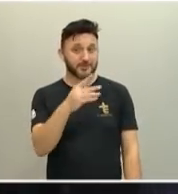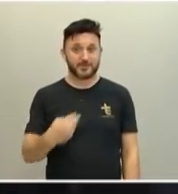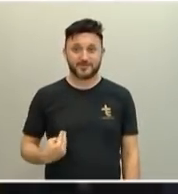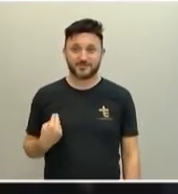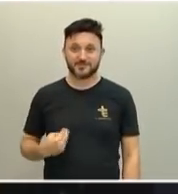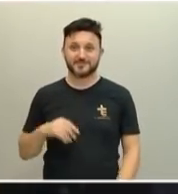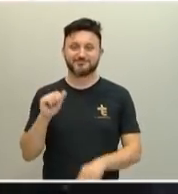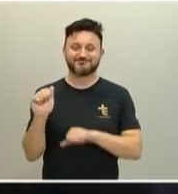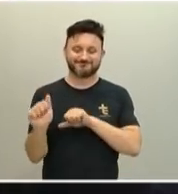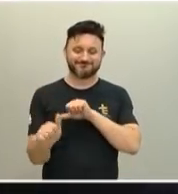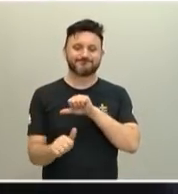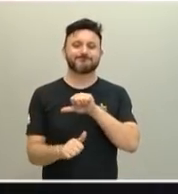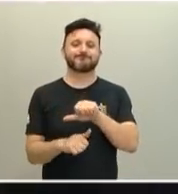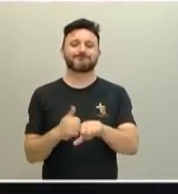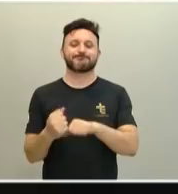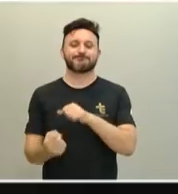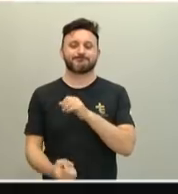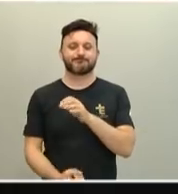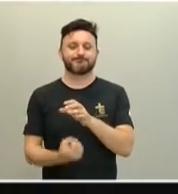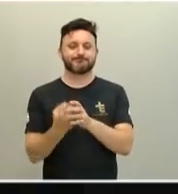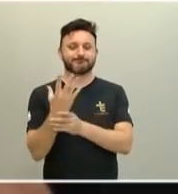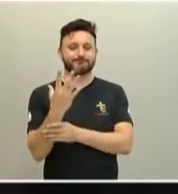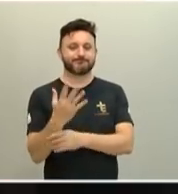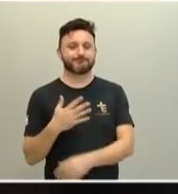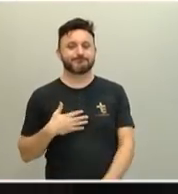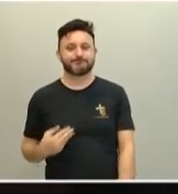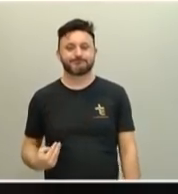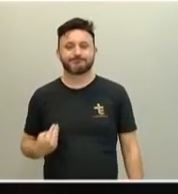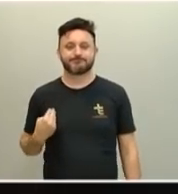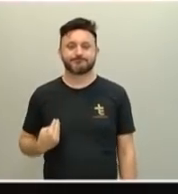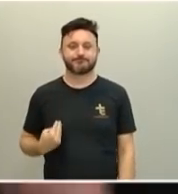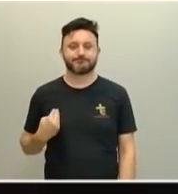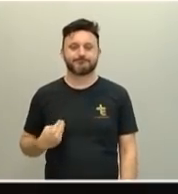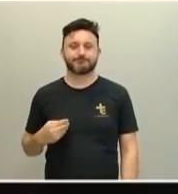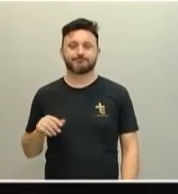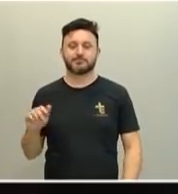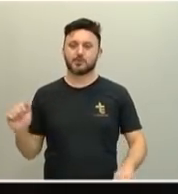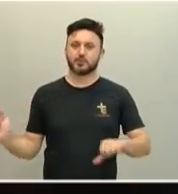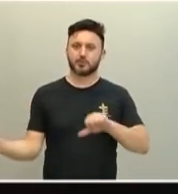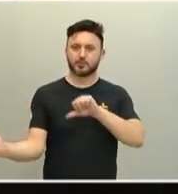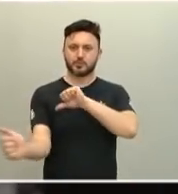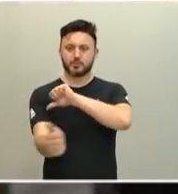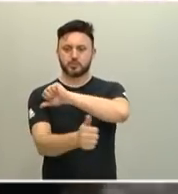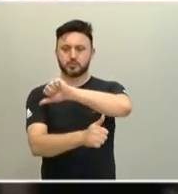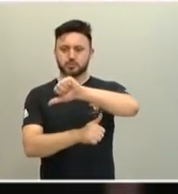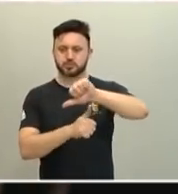seu deserto florirá. Creia. O seu deserto florirá.